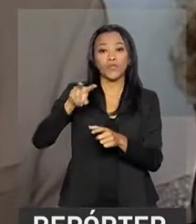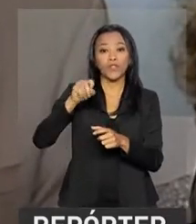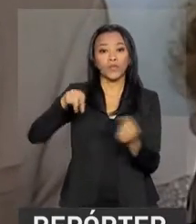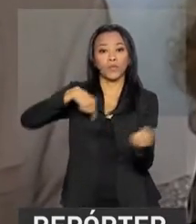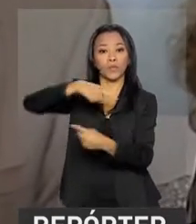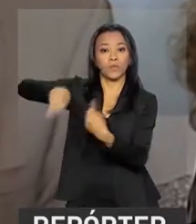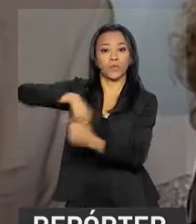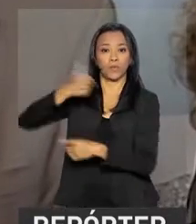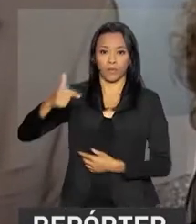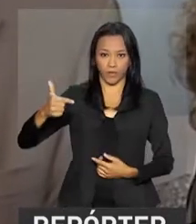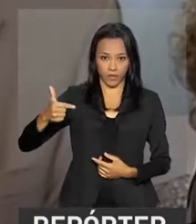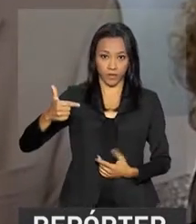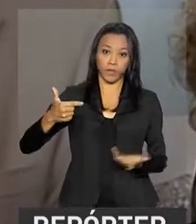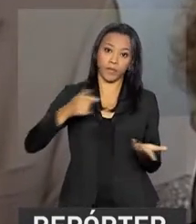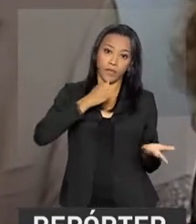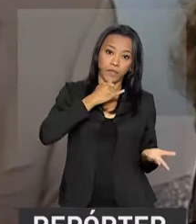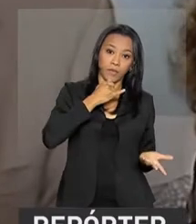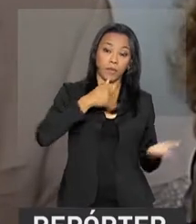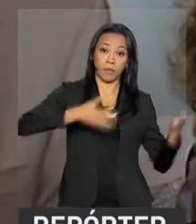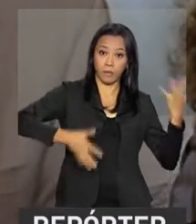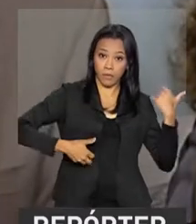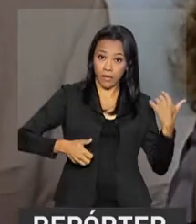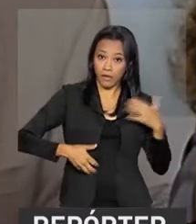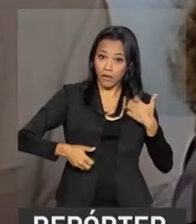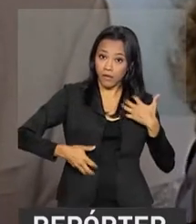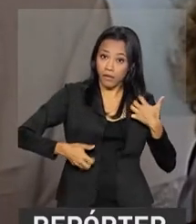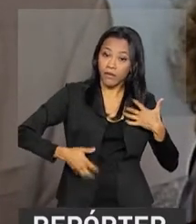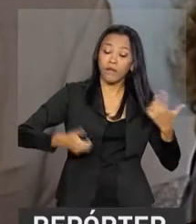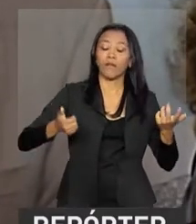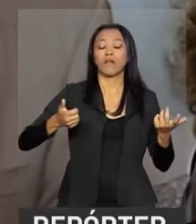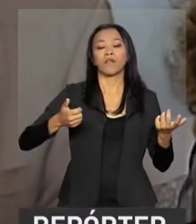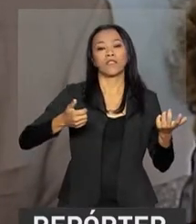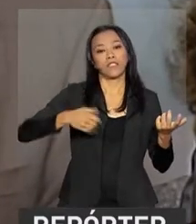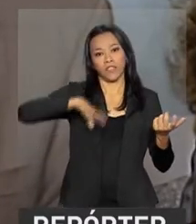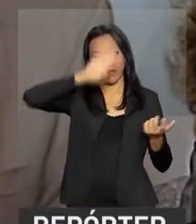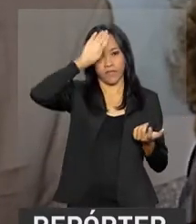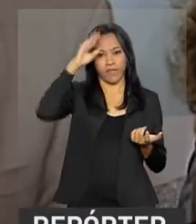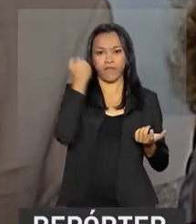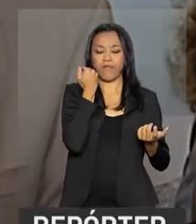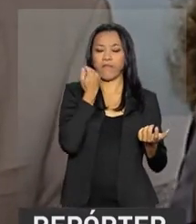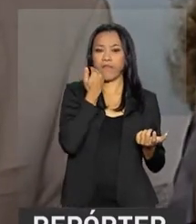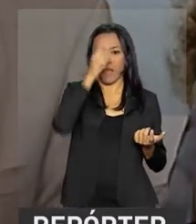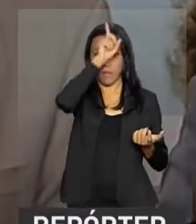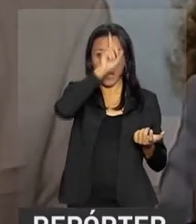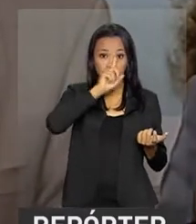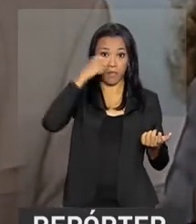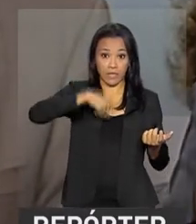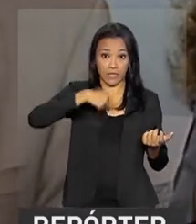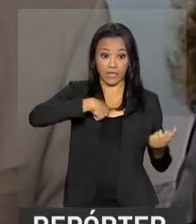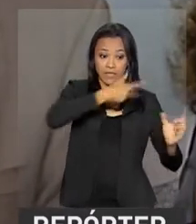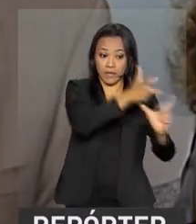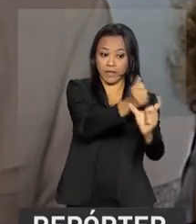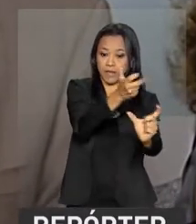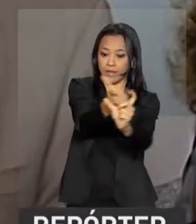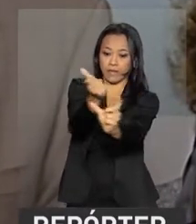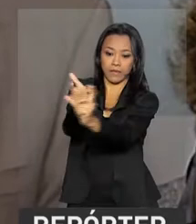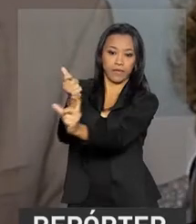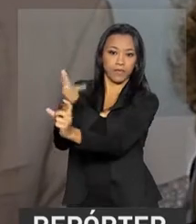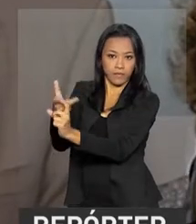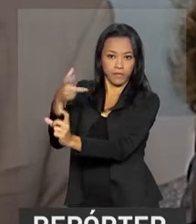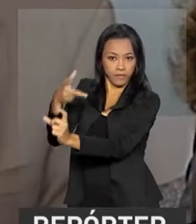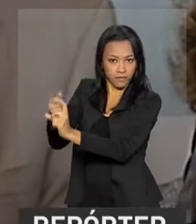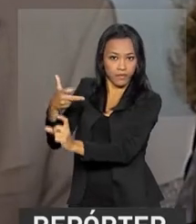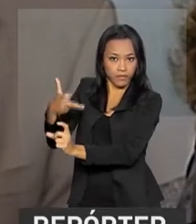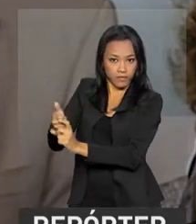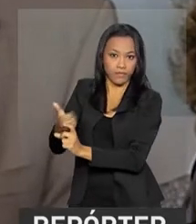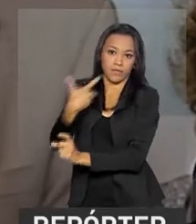identifica o macaco com febre amarela nós temos que dá cobertura vacinal a população que está no